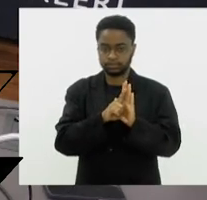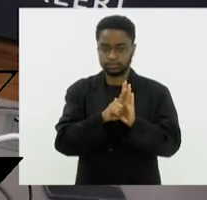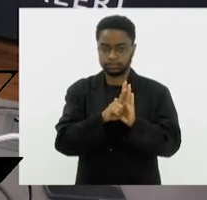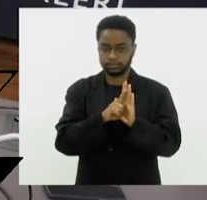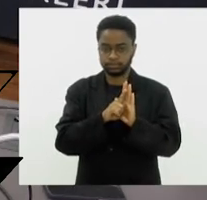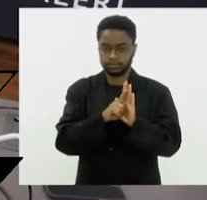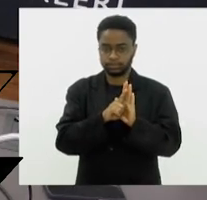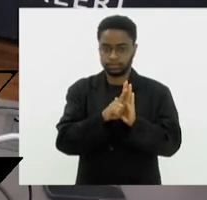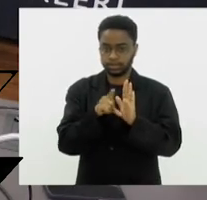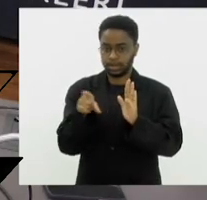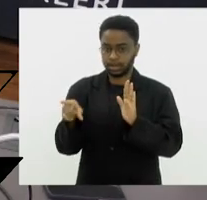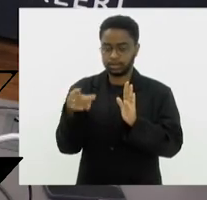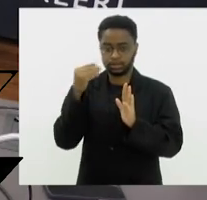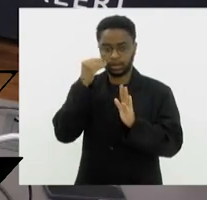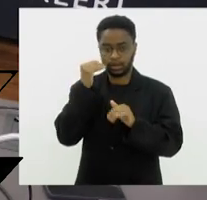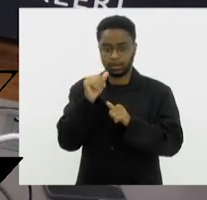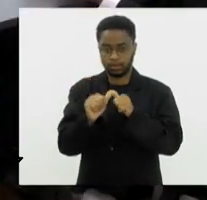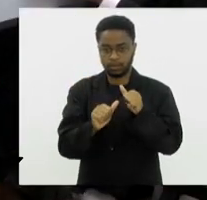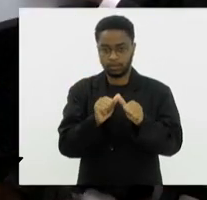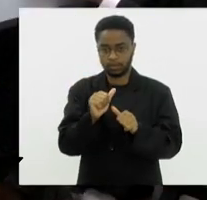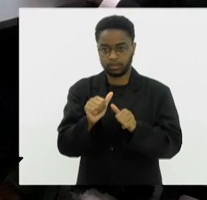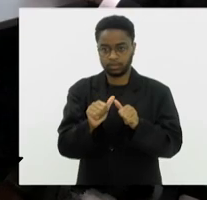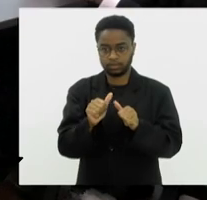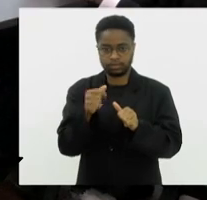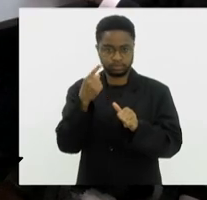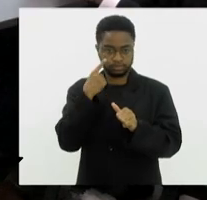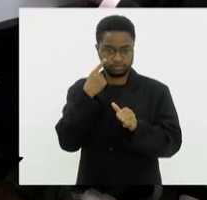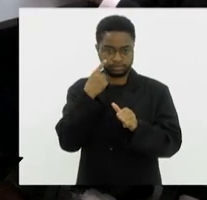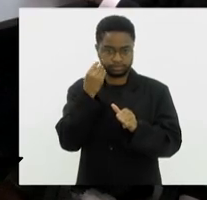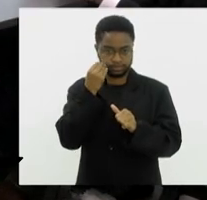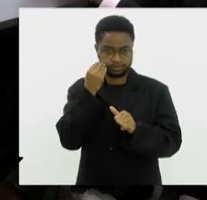a lei que ele está querendo alterar, deixa eu ver se é isso.